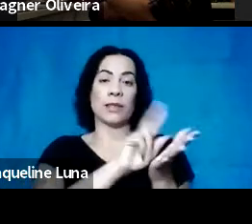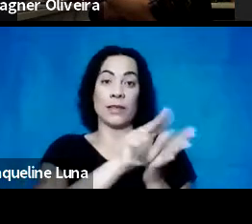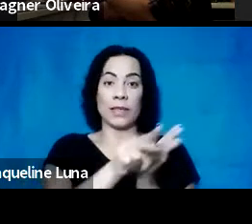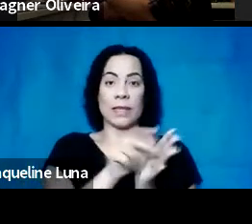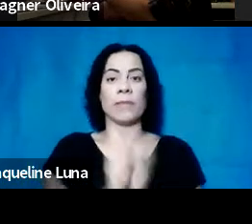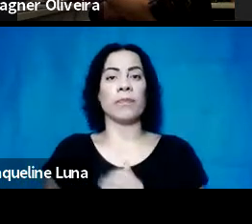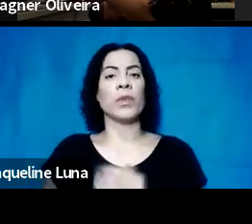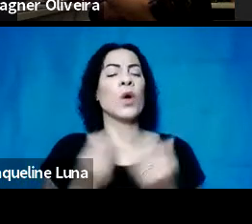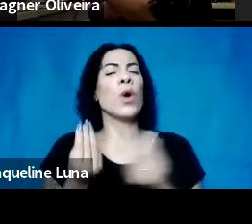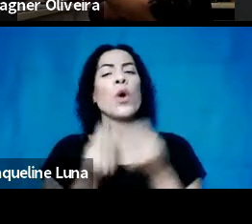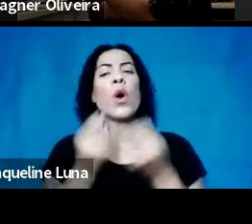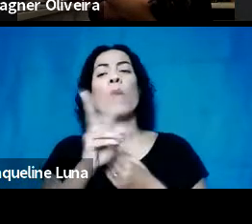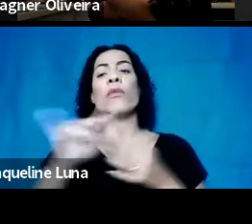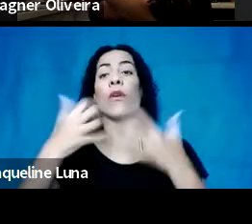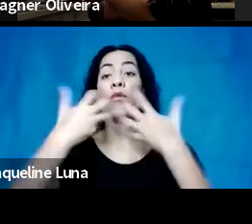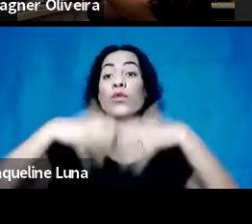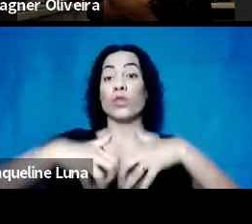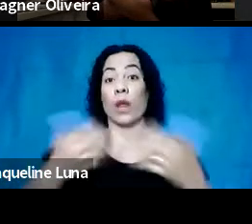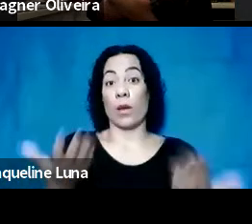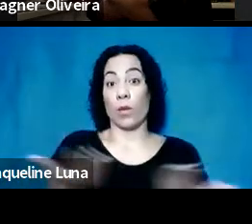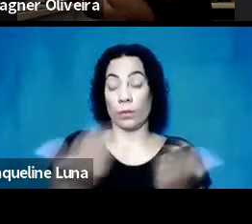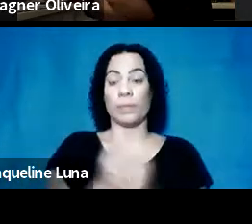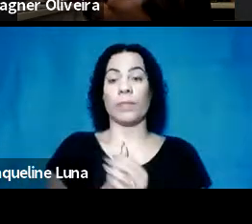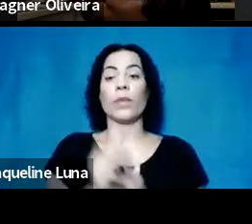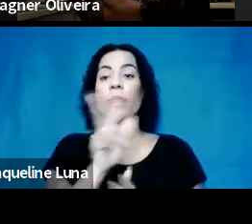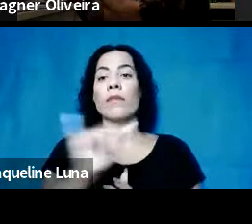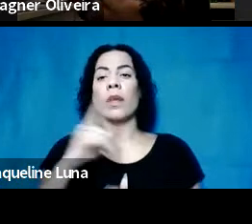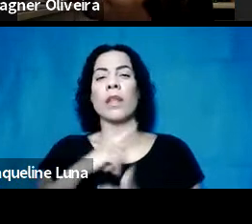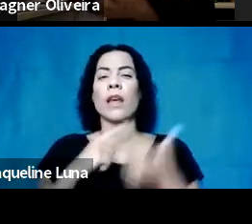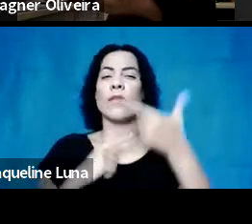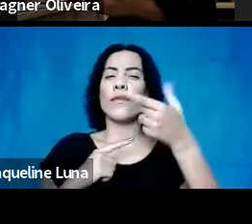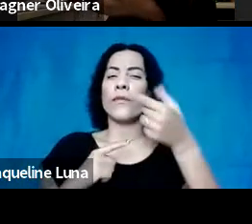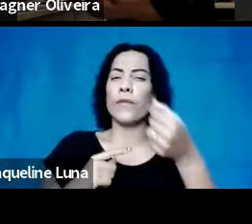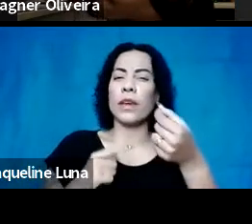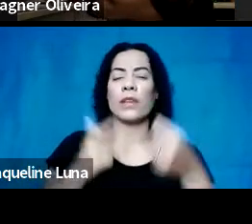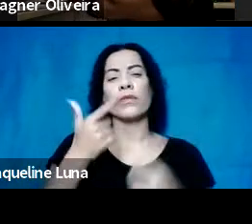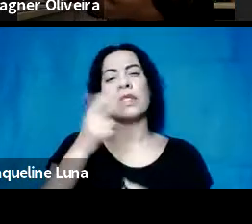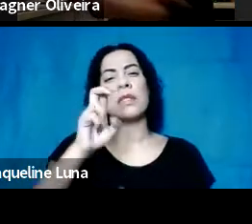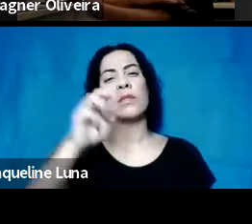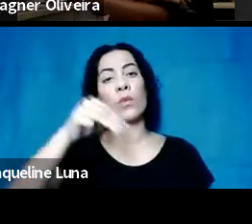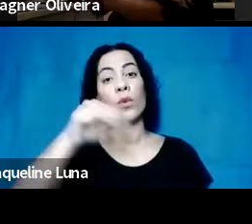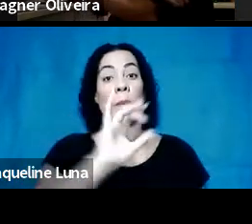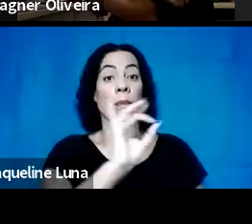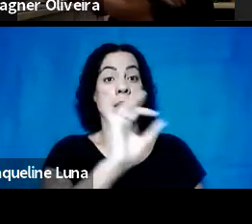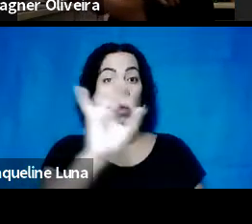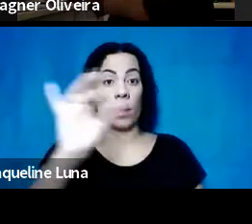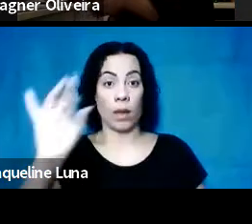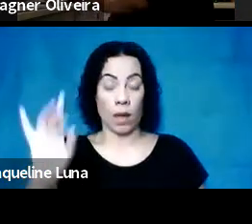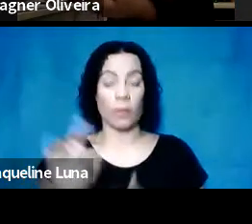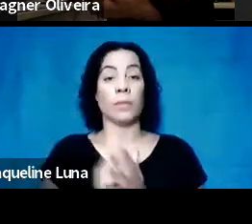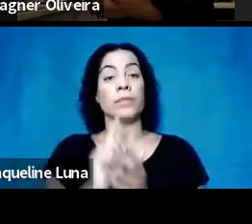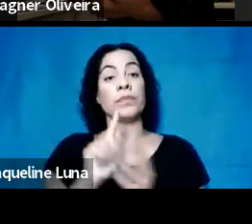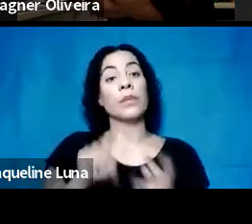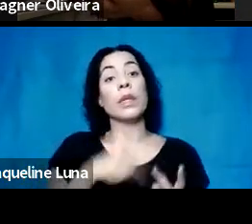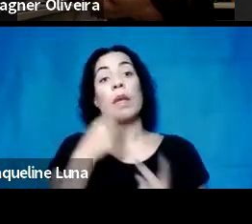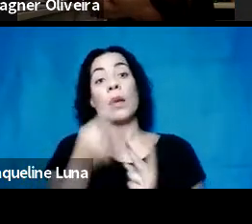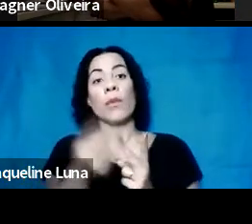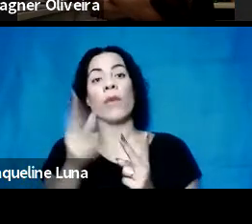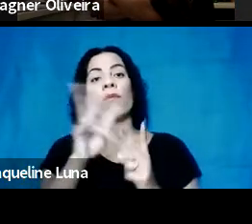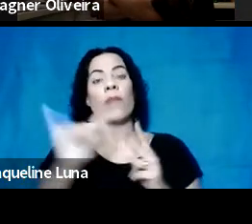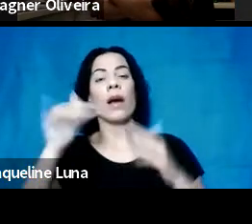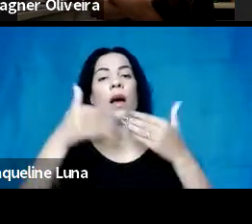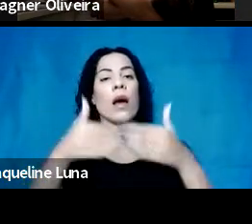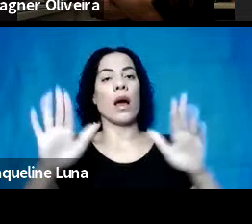ser a nossa dinâmica hoje? A gente vai ter 20, 25 minutos para cada apresentador. Em seguida, a gente abre para uma rodada